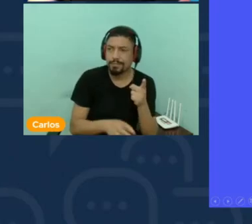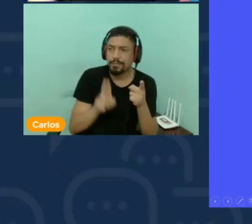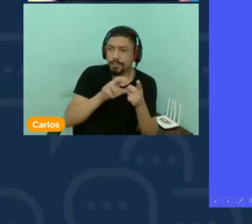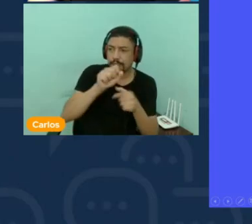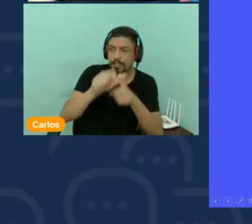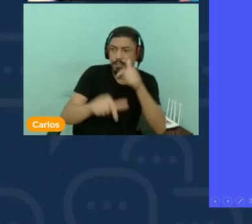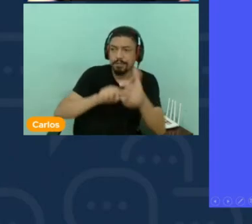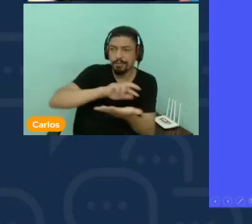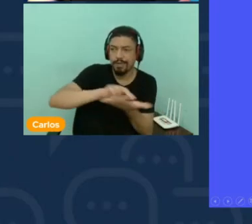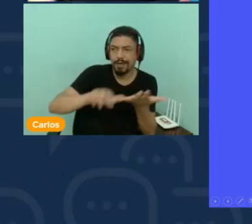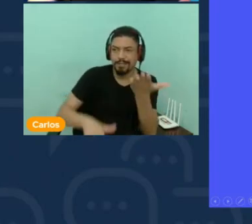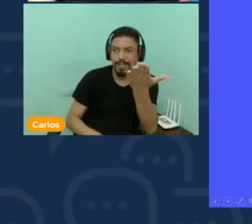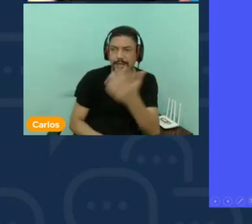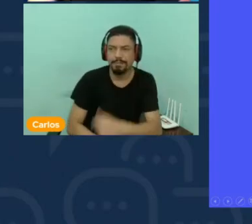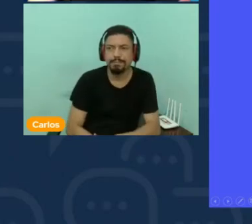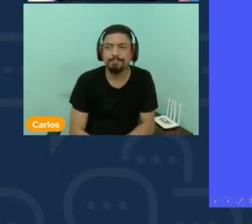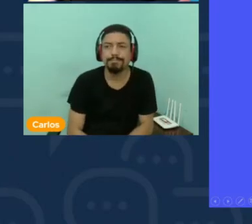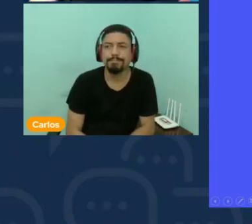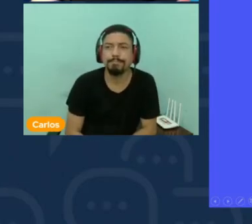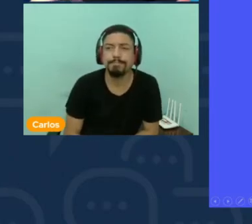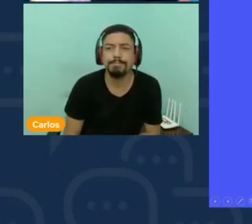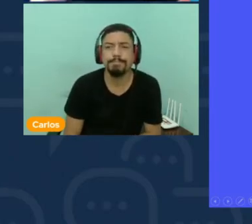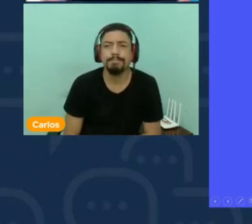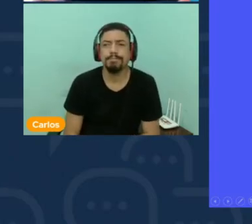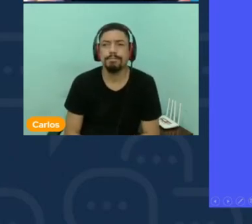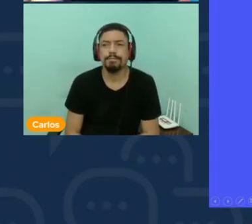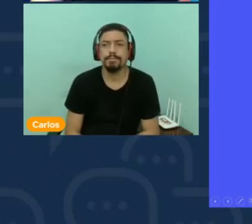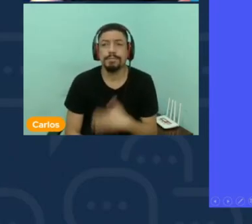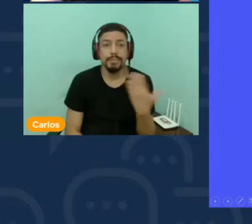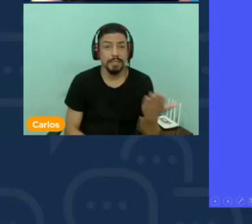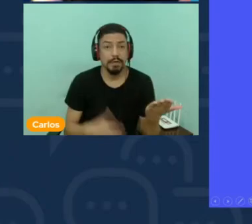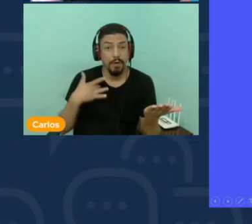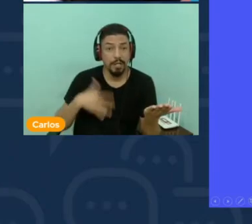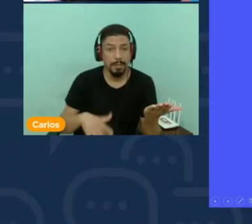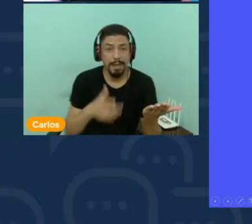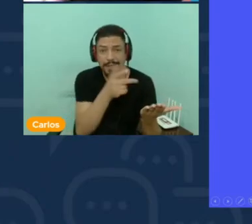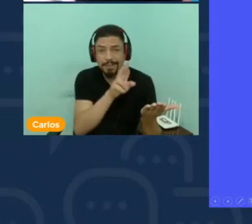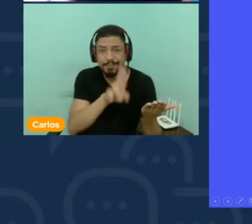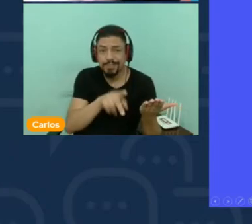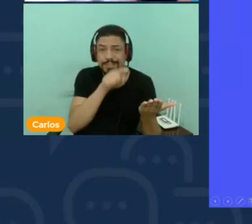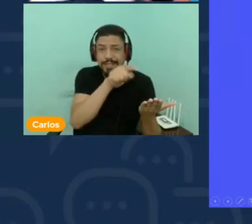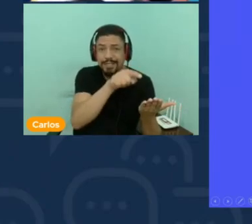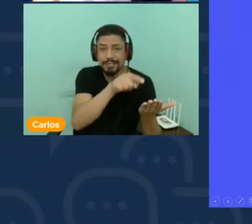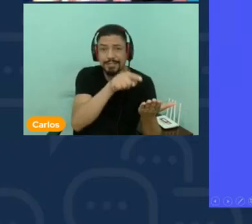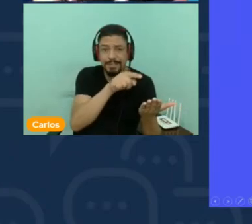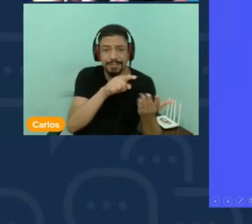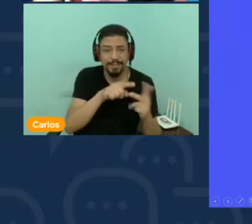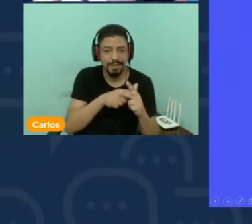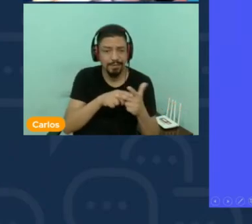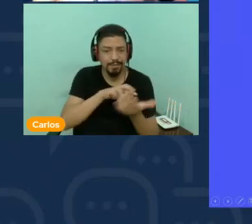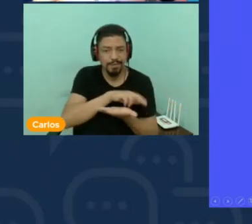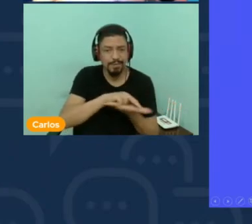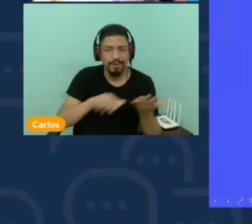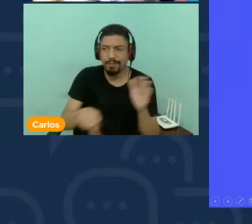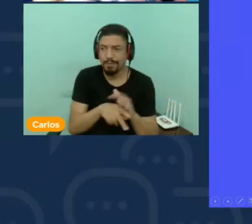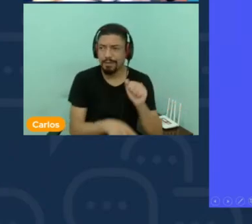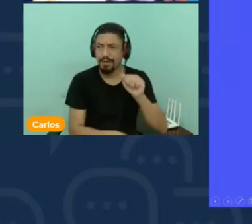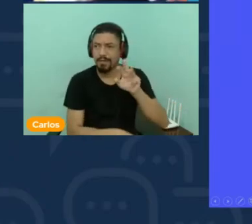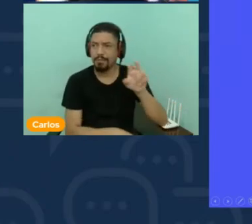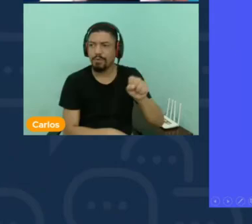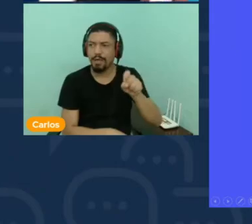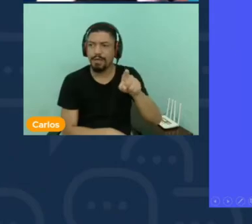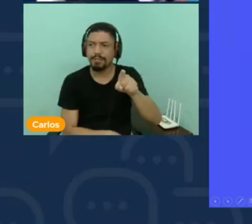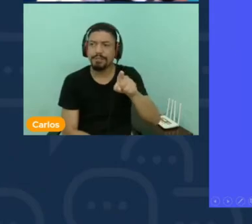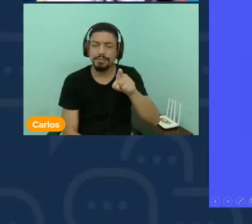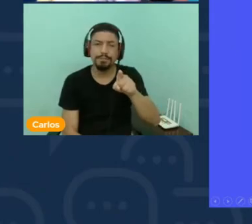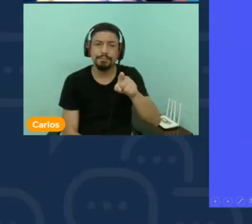serviço. Então, pessoal, vale muito a pena utilizar esses recursos que a AWS fornece,